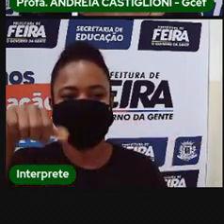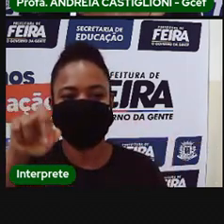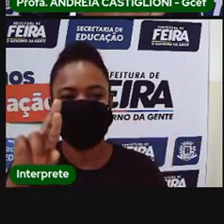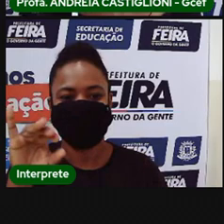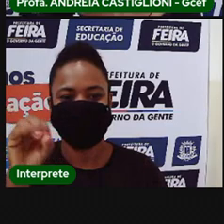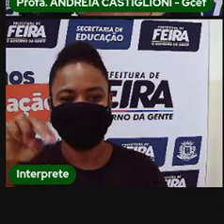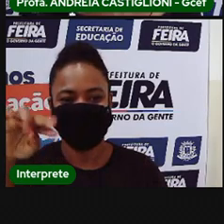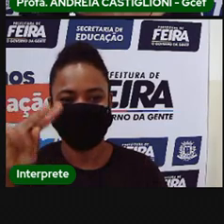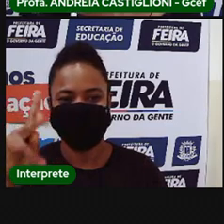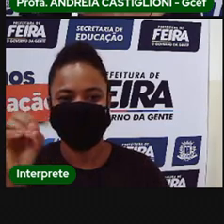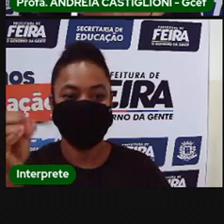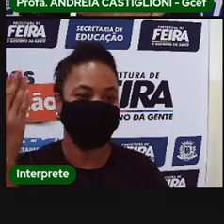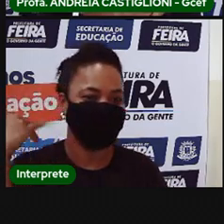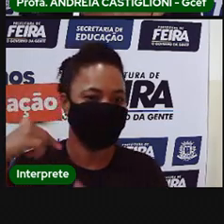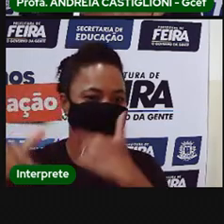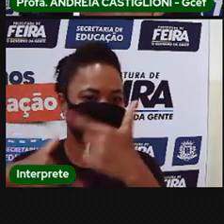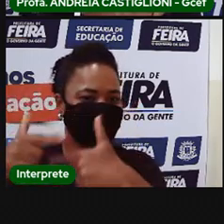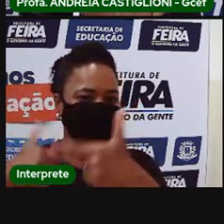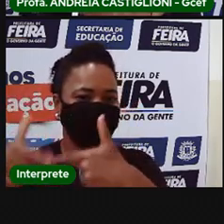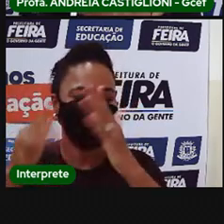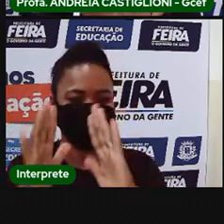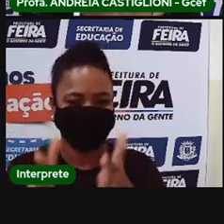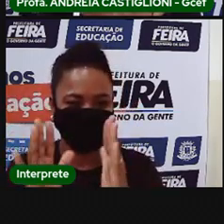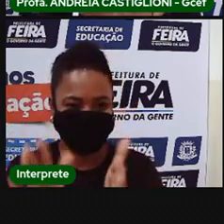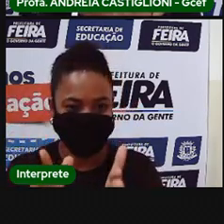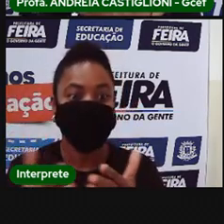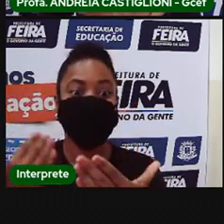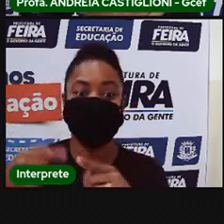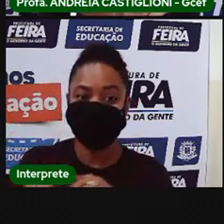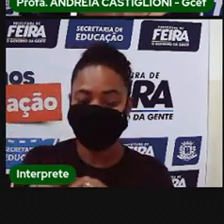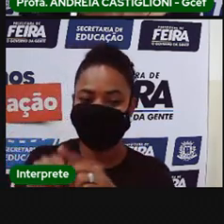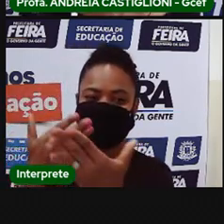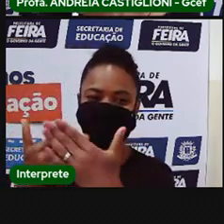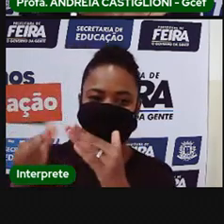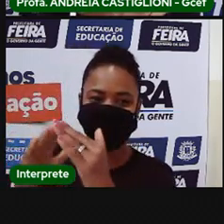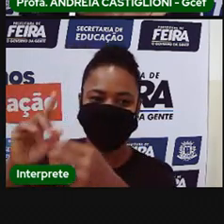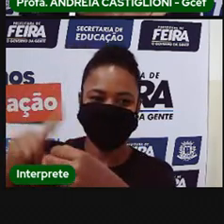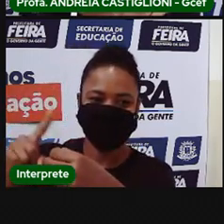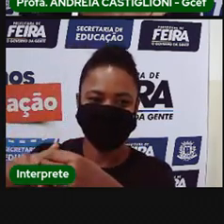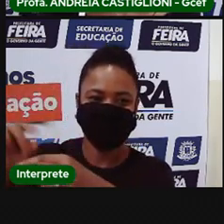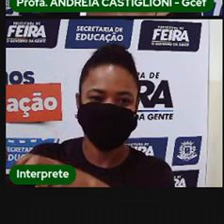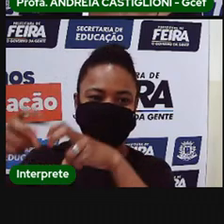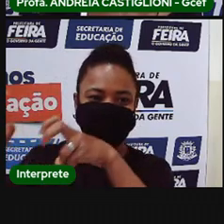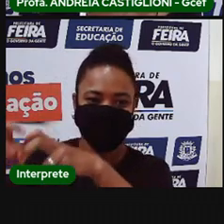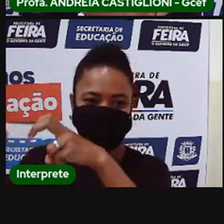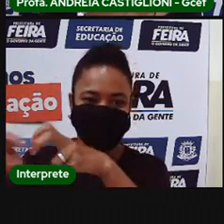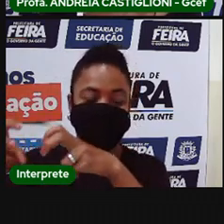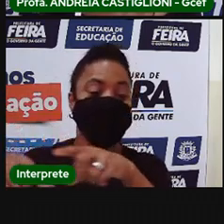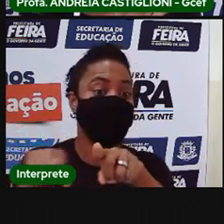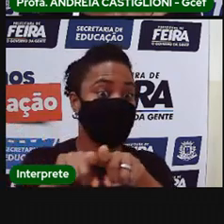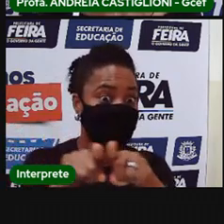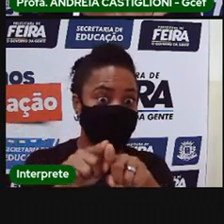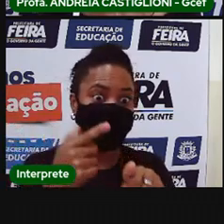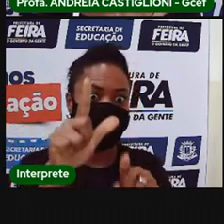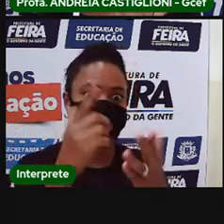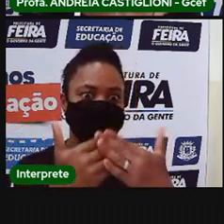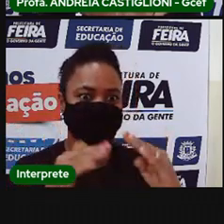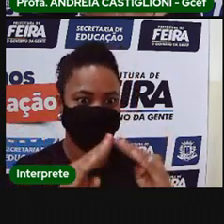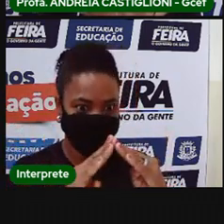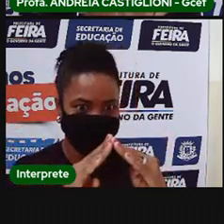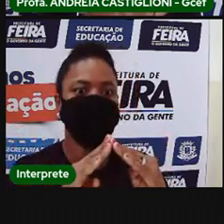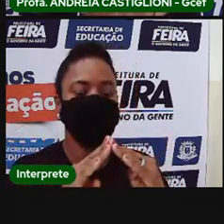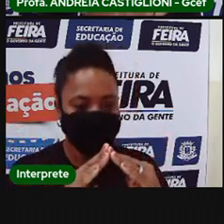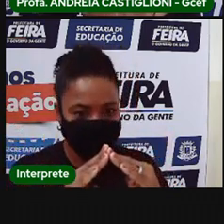Municipal José Tavares Carneiro, aí no campo, um abraço. Escola Municipal Maria Antônia Costa, a